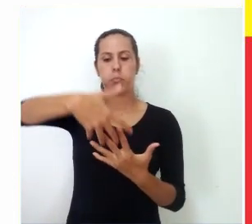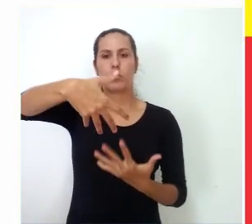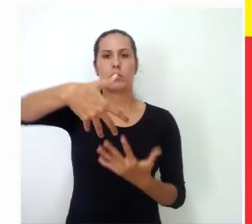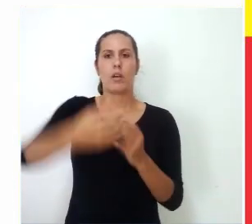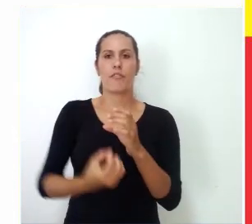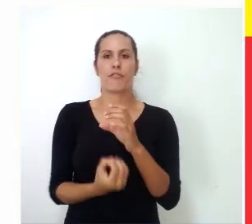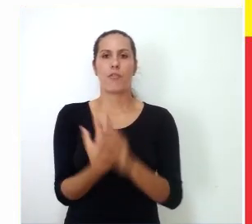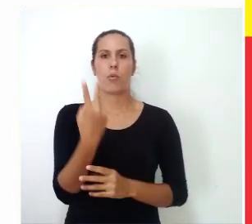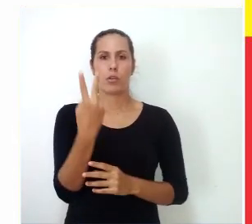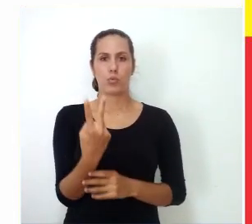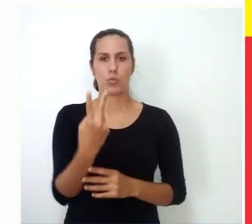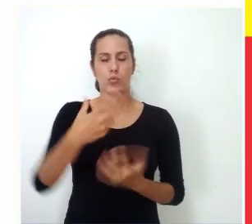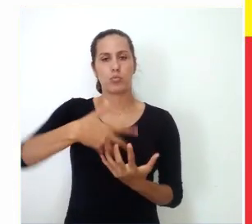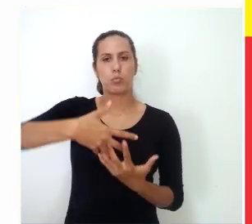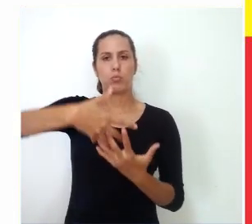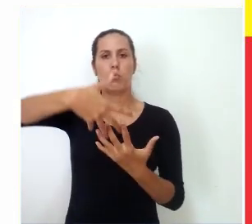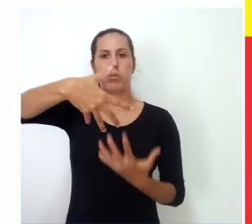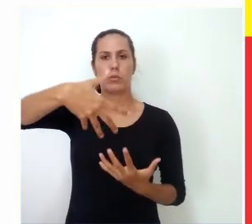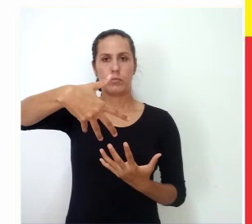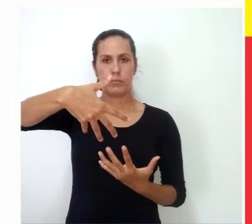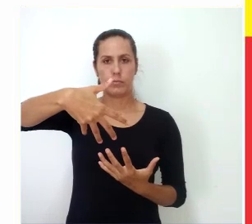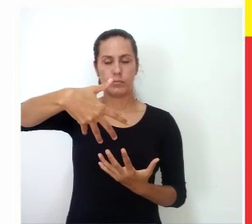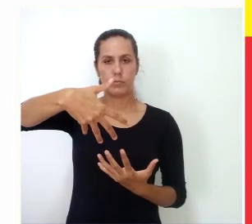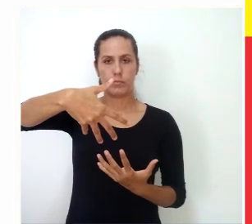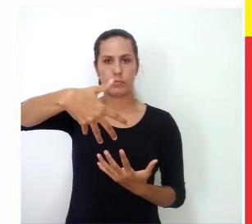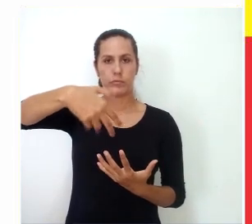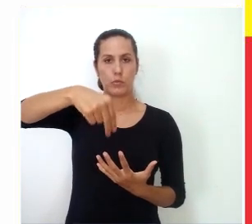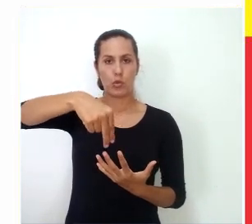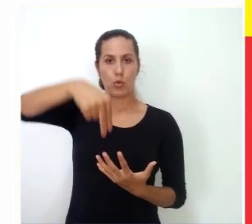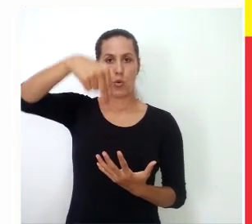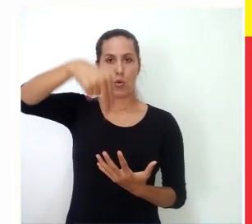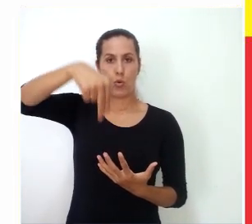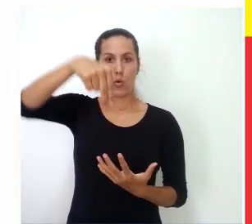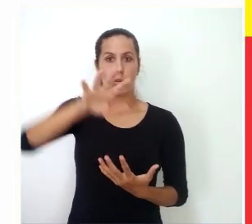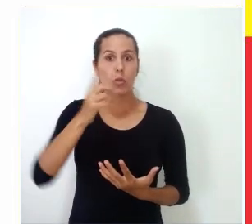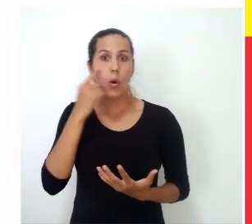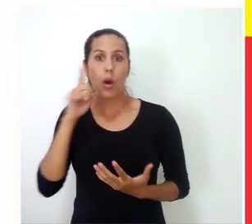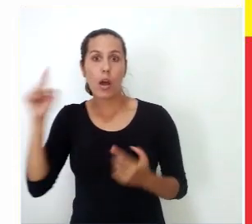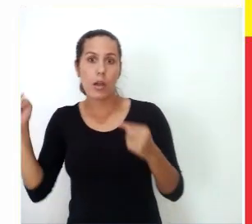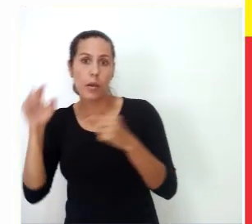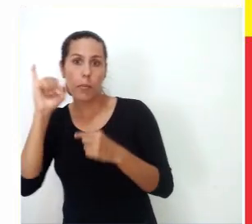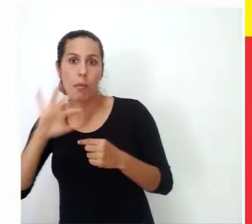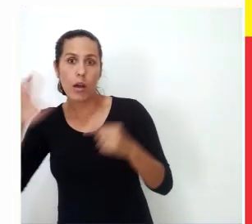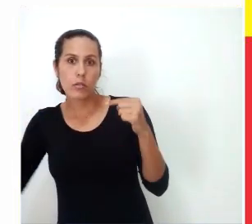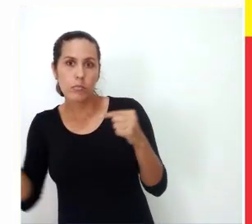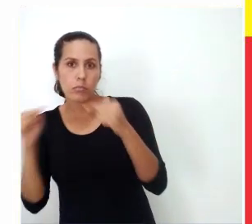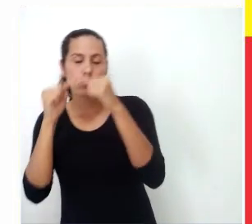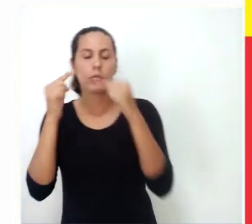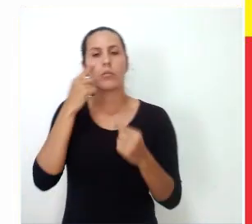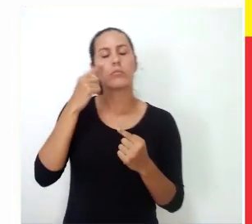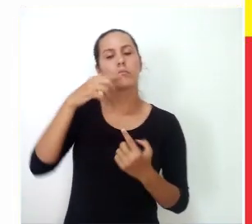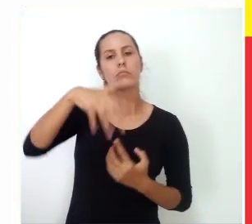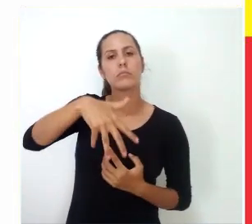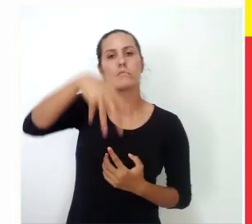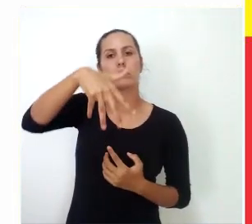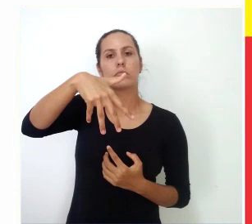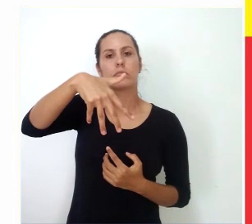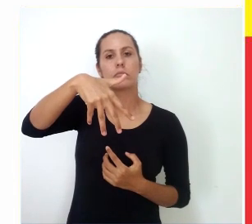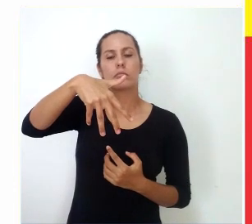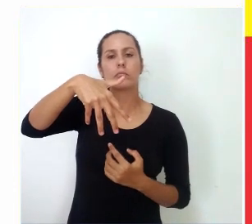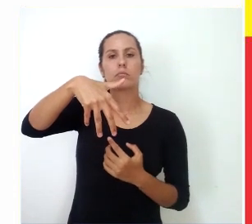mais um continente, não é só mais um bloco. Eu vou ter 2. Um ao norte, olha a